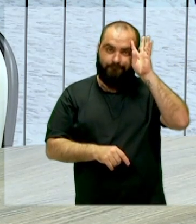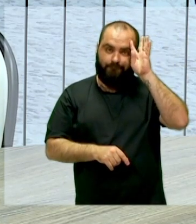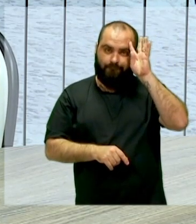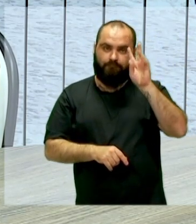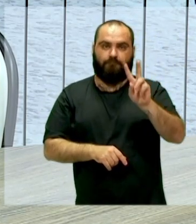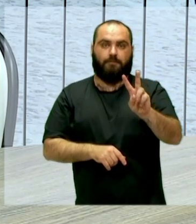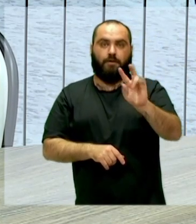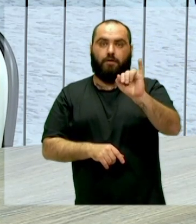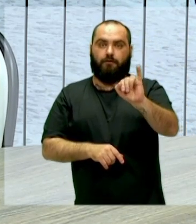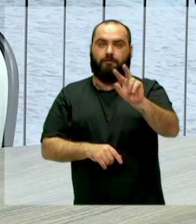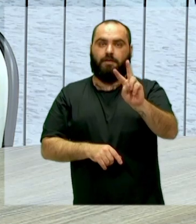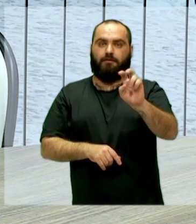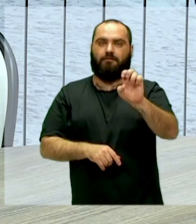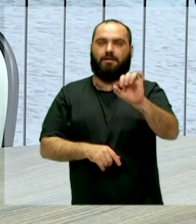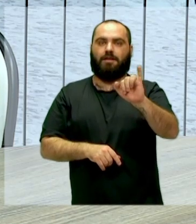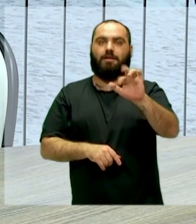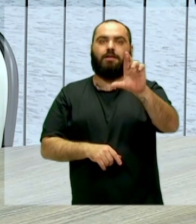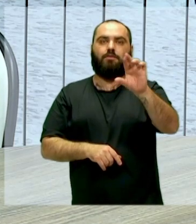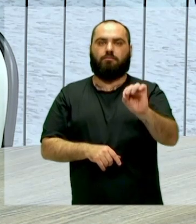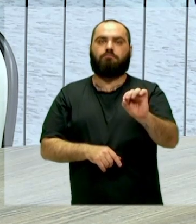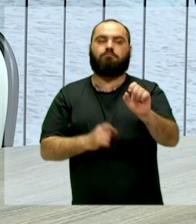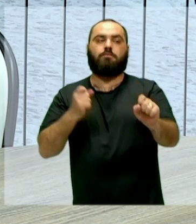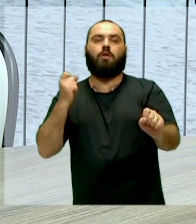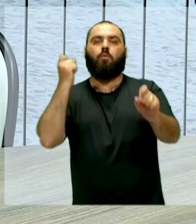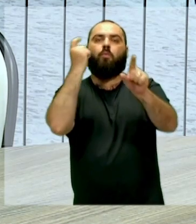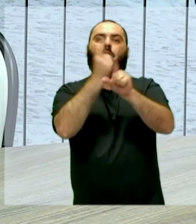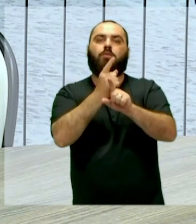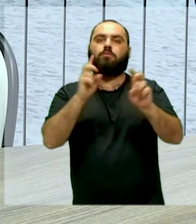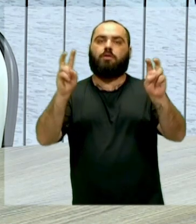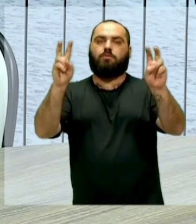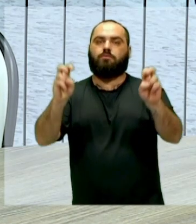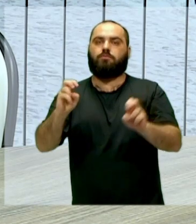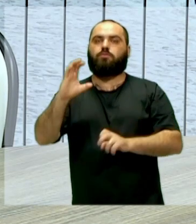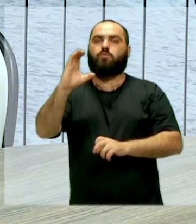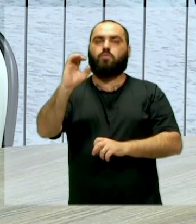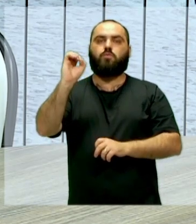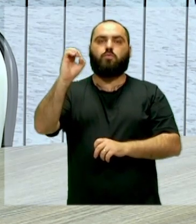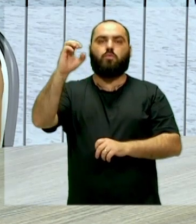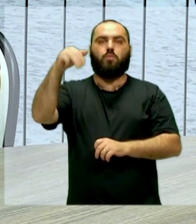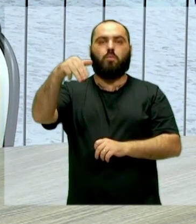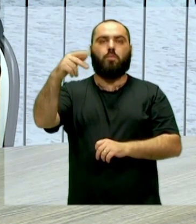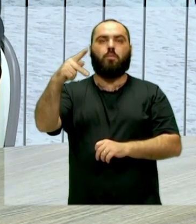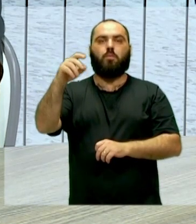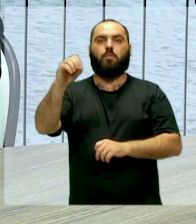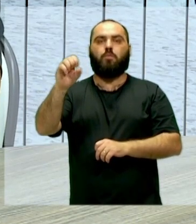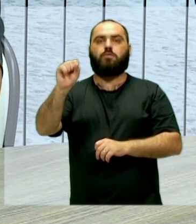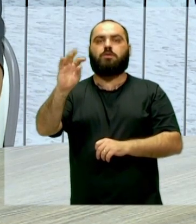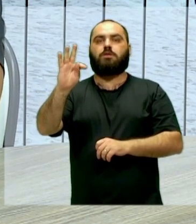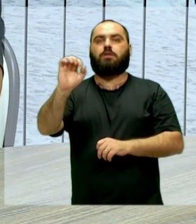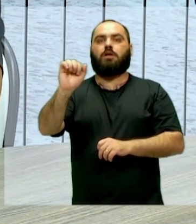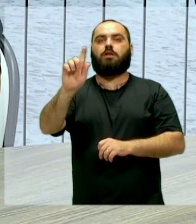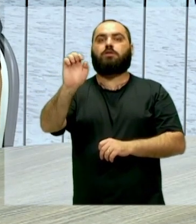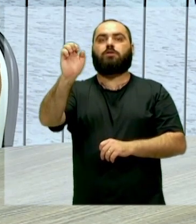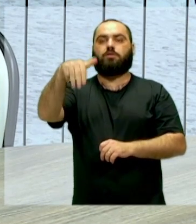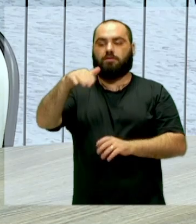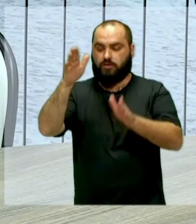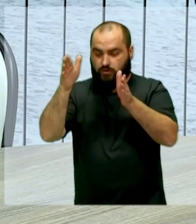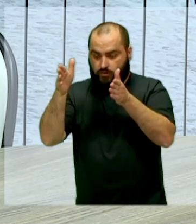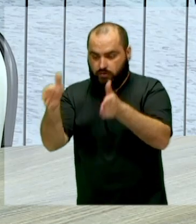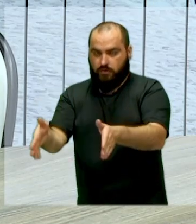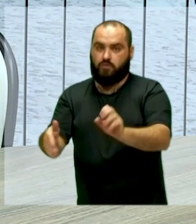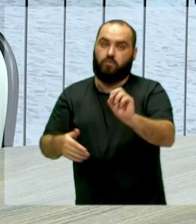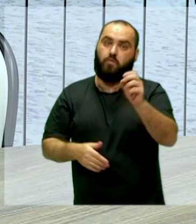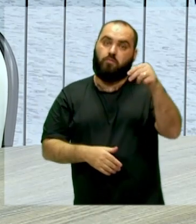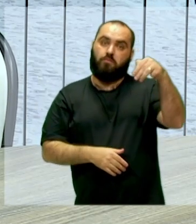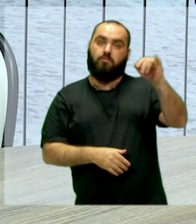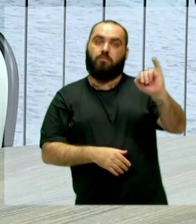viveiro Municipal de mudas nativas o encontro sobre compostagem lá a gente vai ensinar a fazer compostagem tanto direto no solo como no